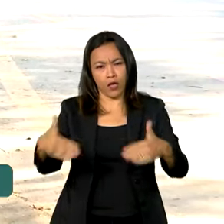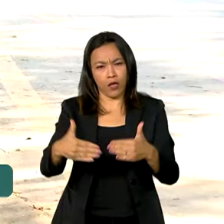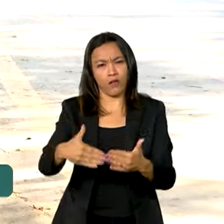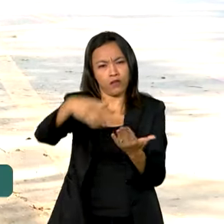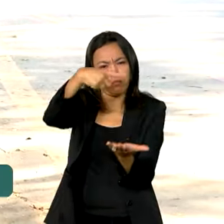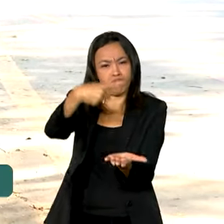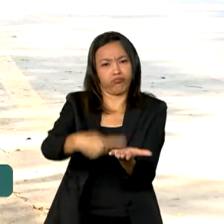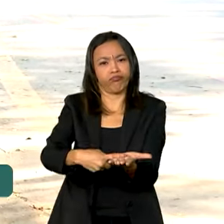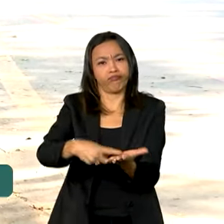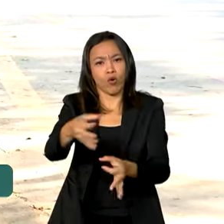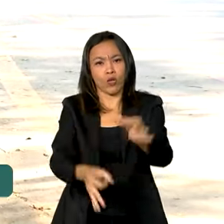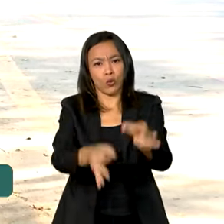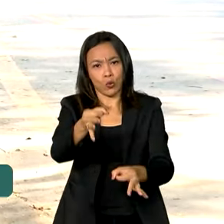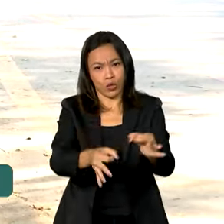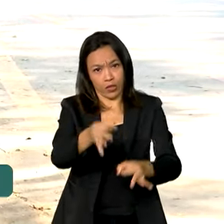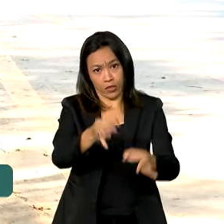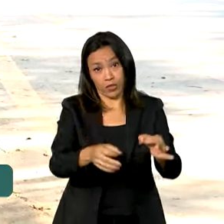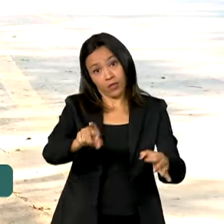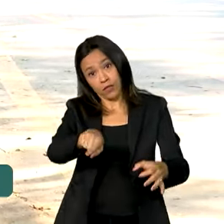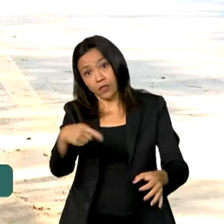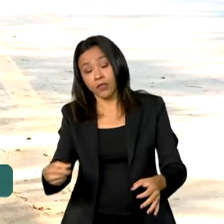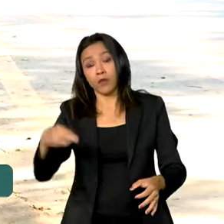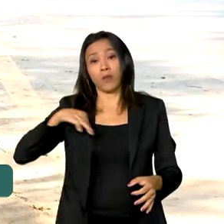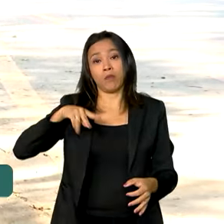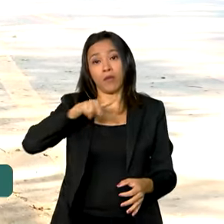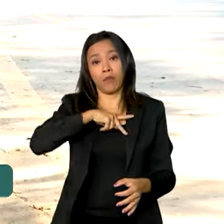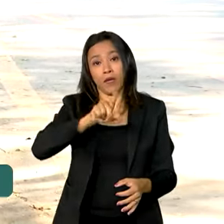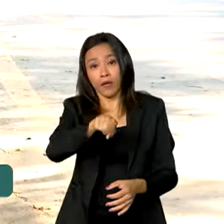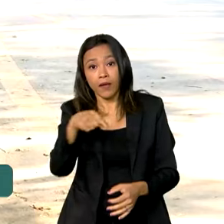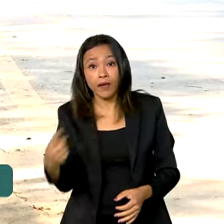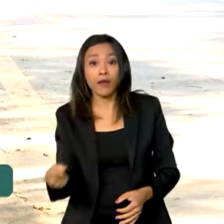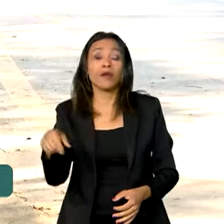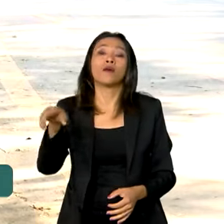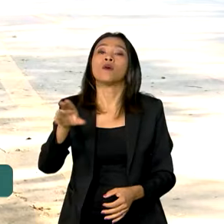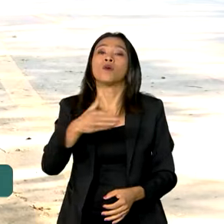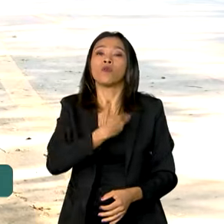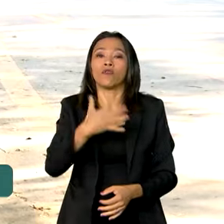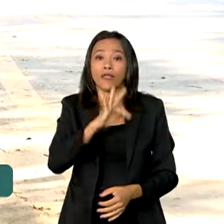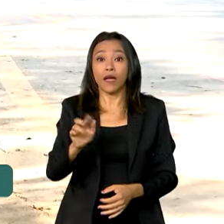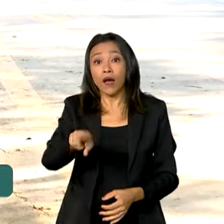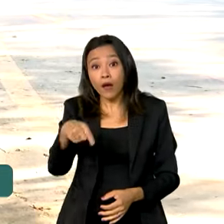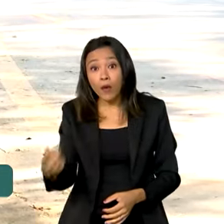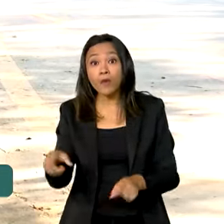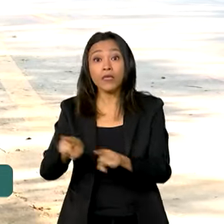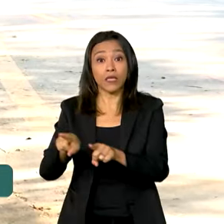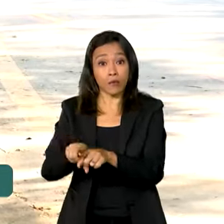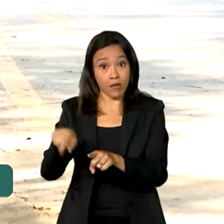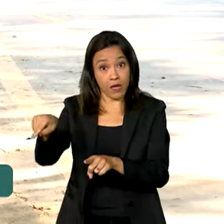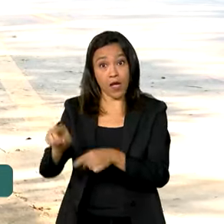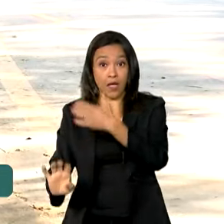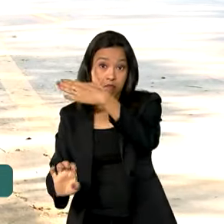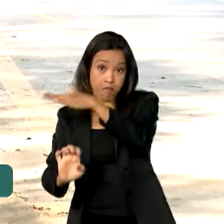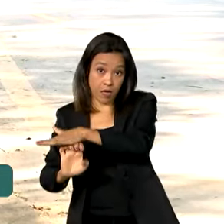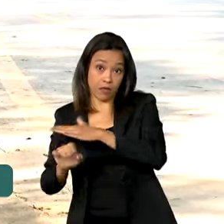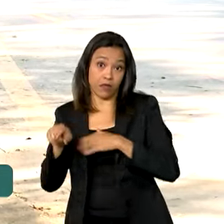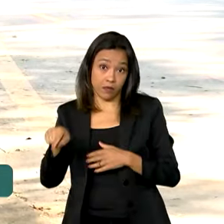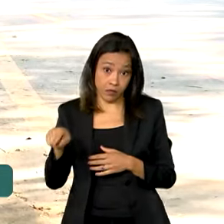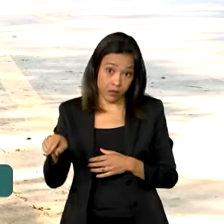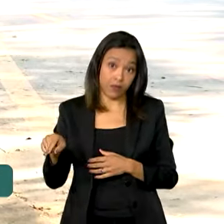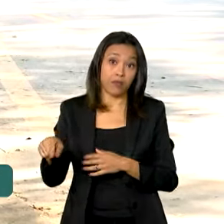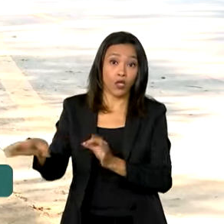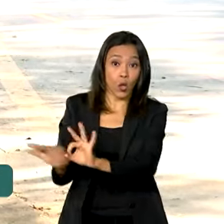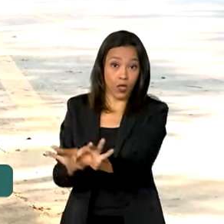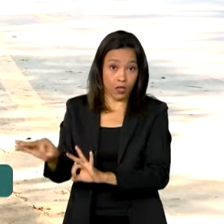última quinta-feira entre a União, o Ministério Público Federal e a Fundação Sesgran Rio, a banca examinadora do certame.